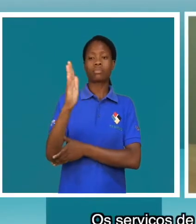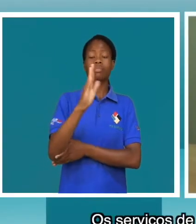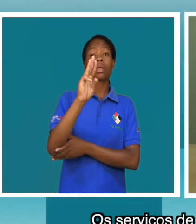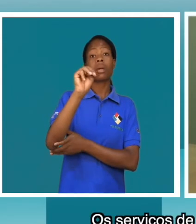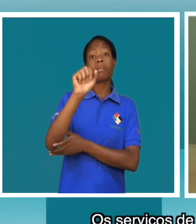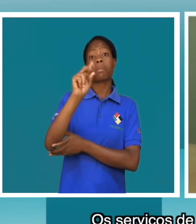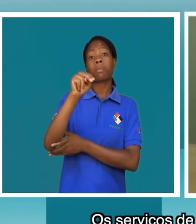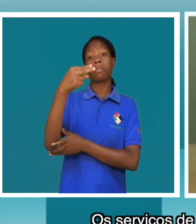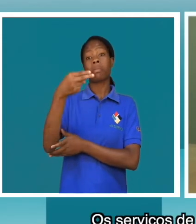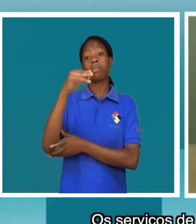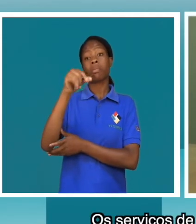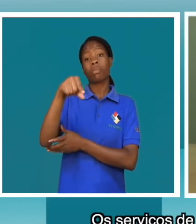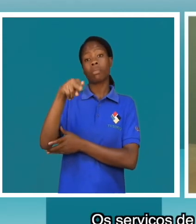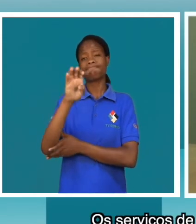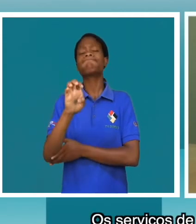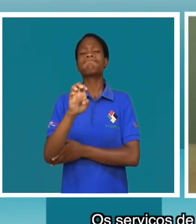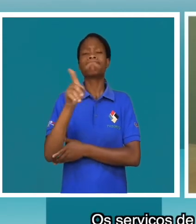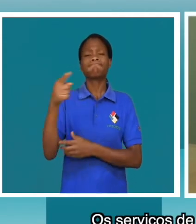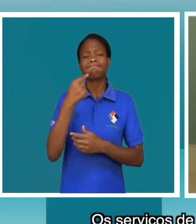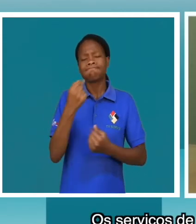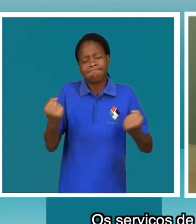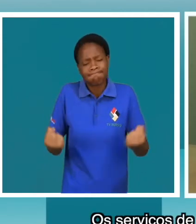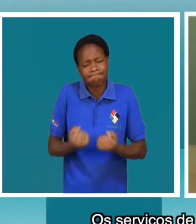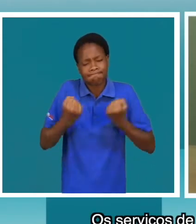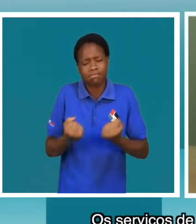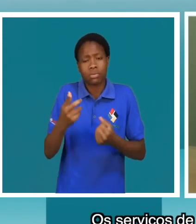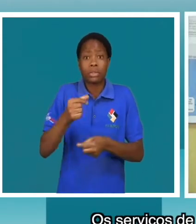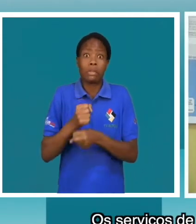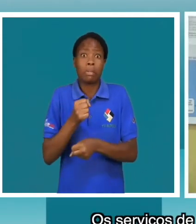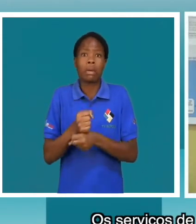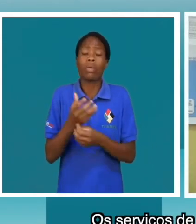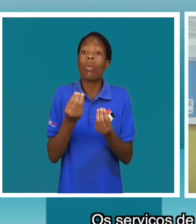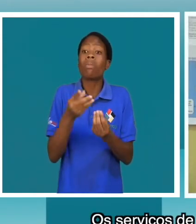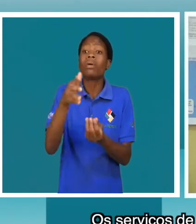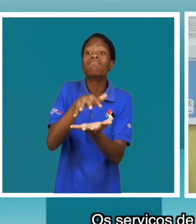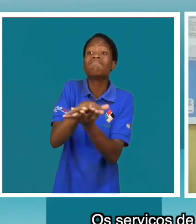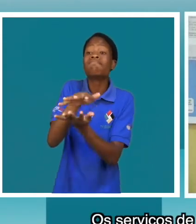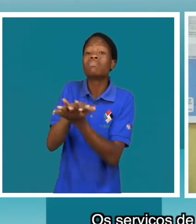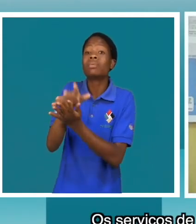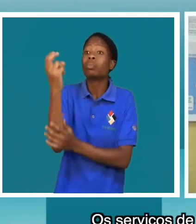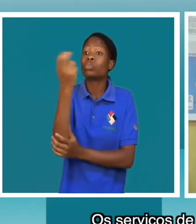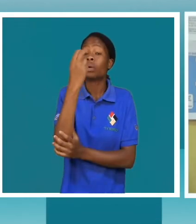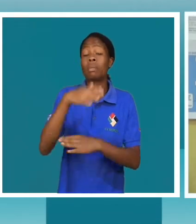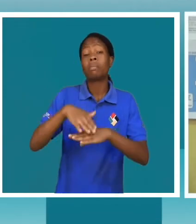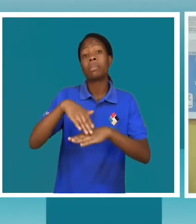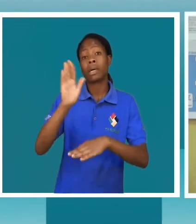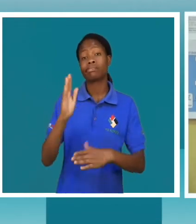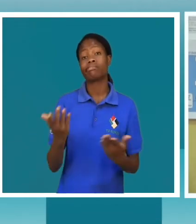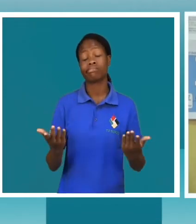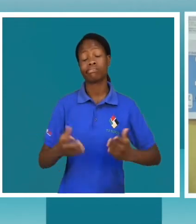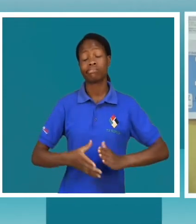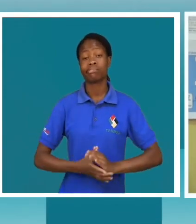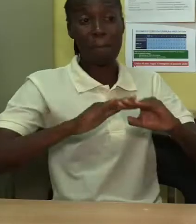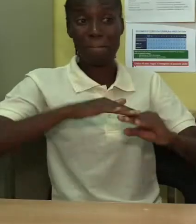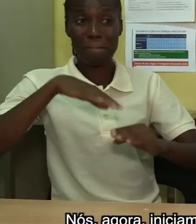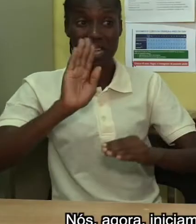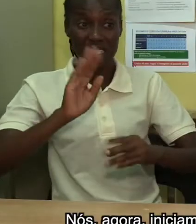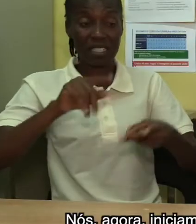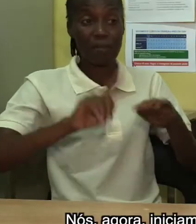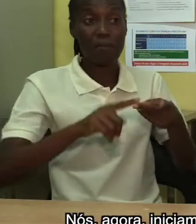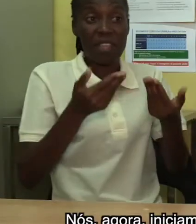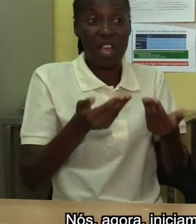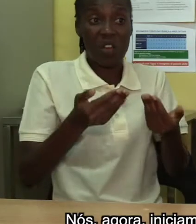Os serviços de urgência são mais procurados, tal como explica a médica Bela Manique. Nós